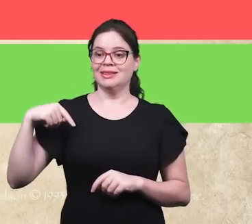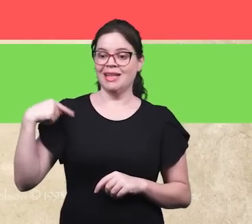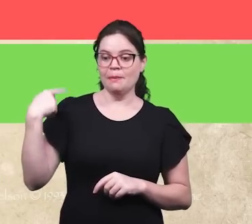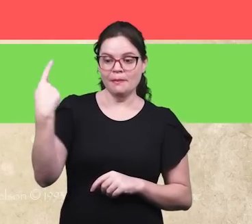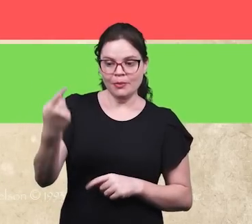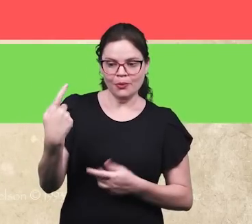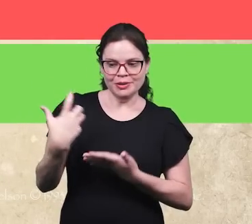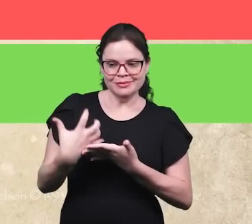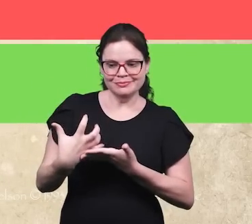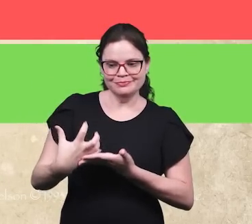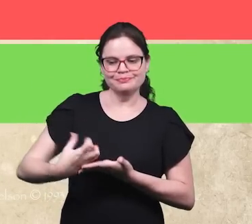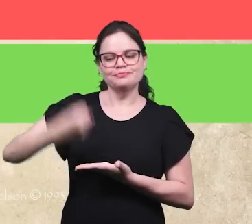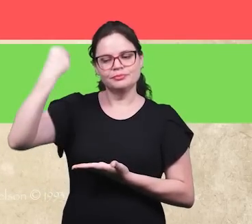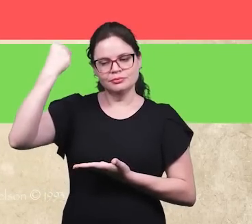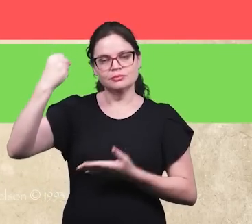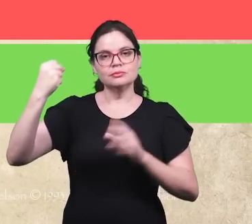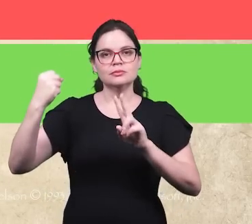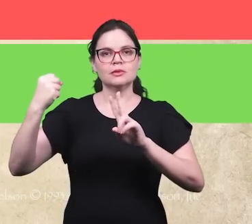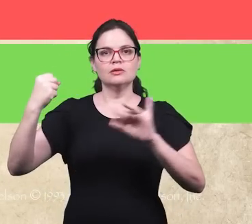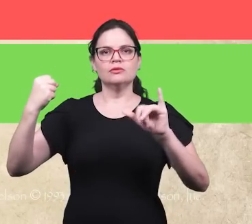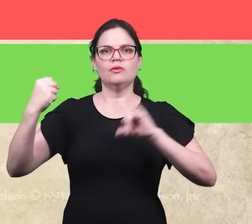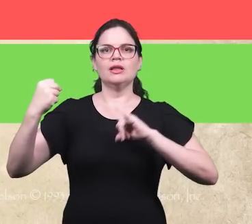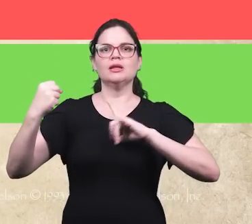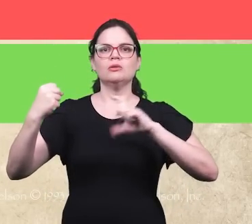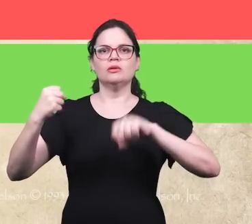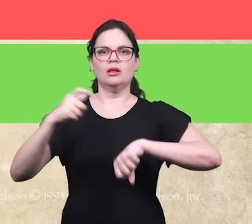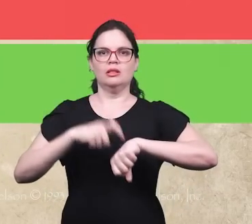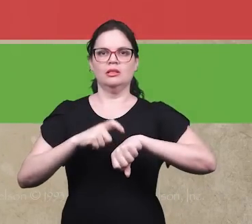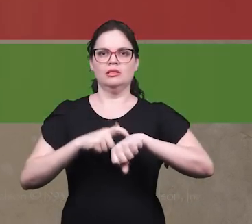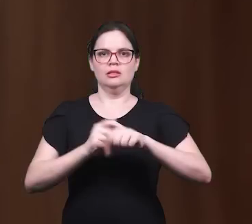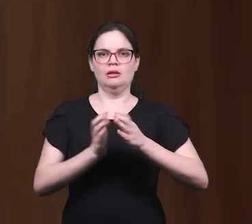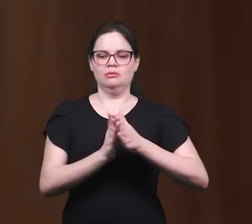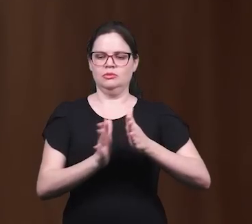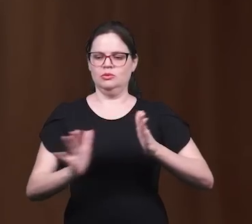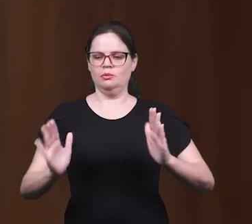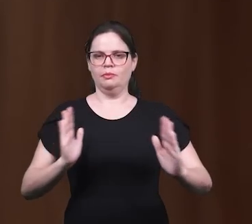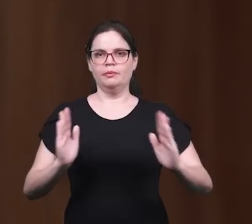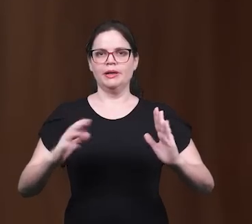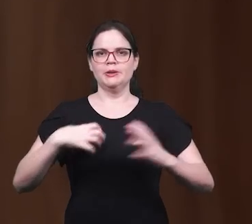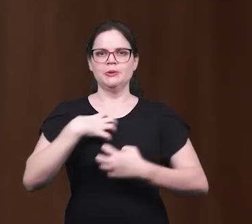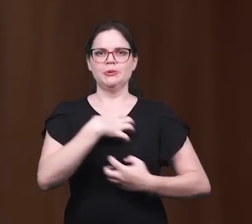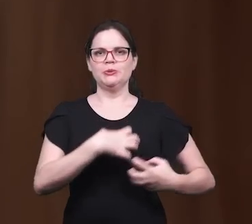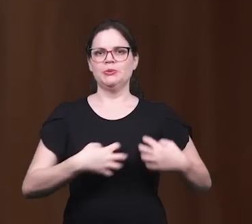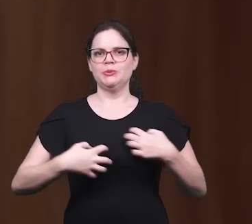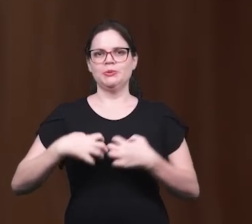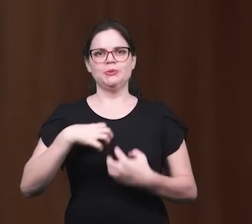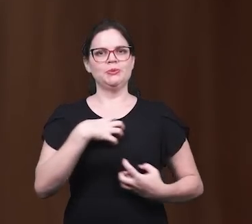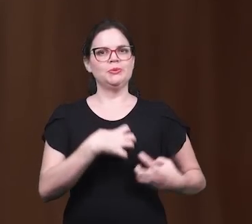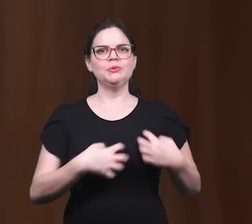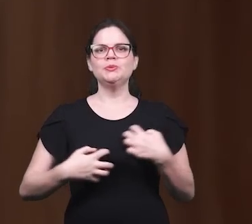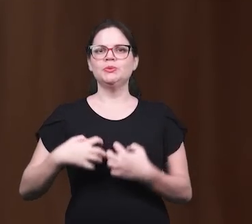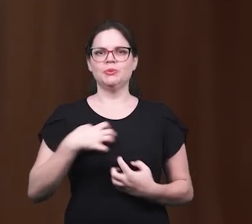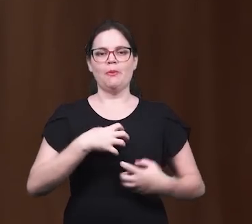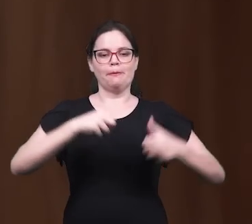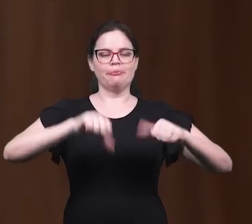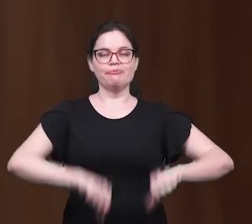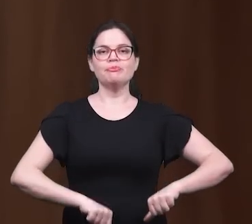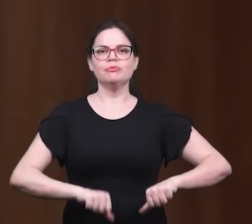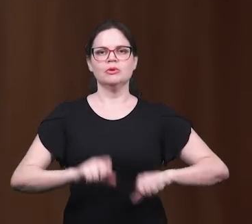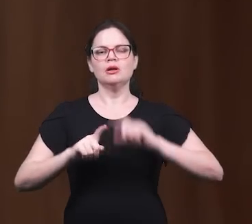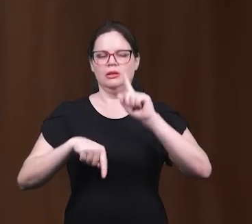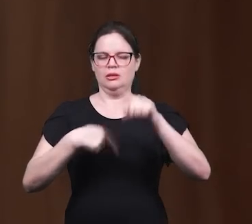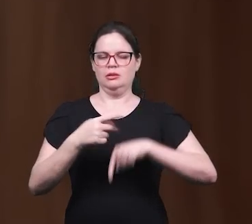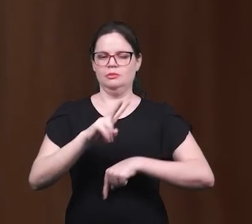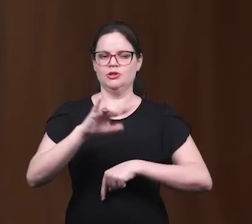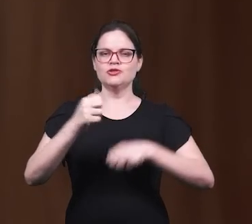desse arrebatamento haverá tempos de angústia. Nós vamos depois explorar um pouco mais isso,